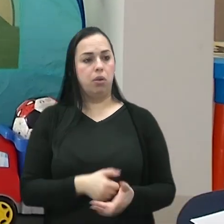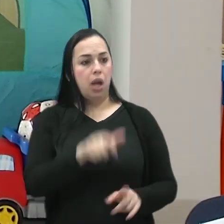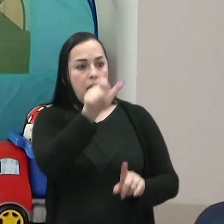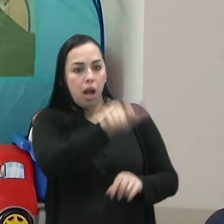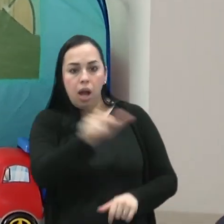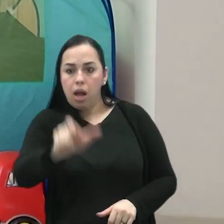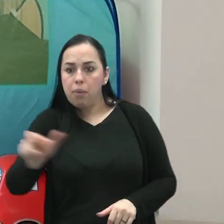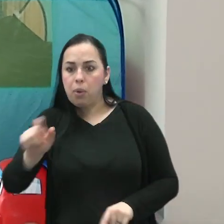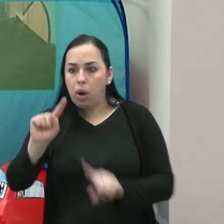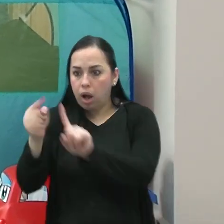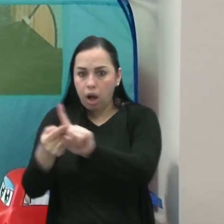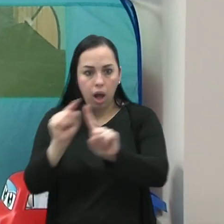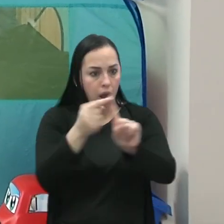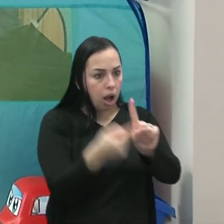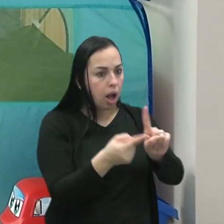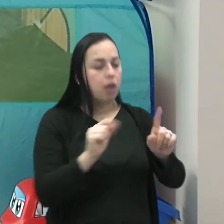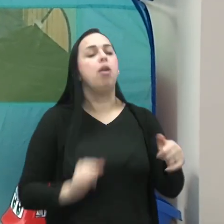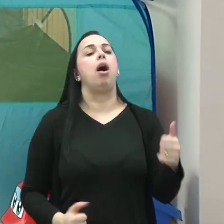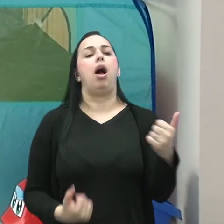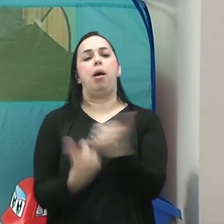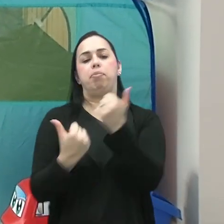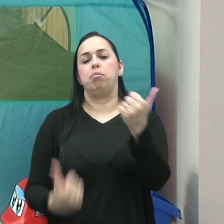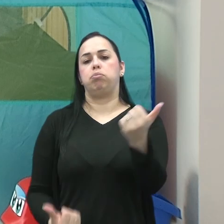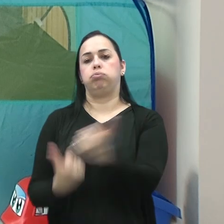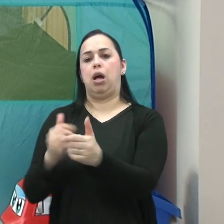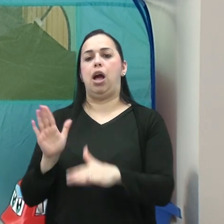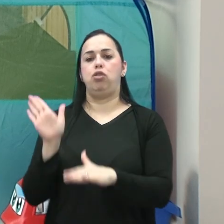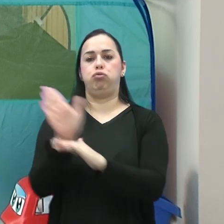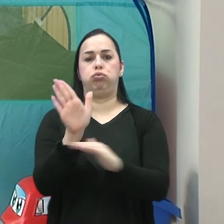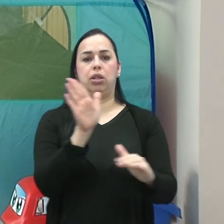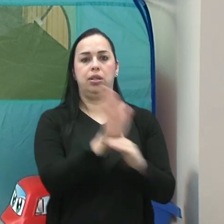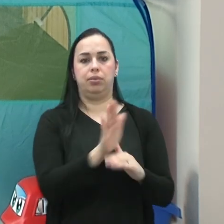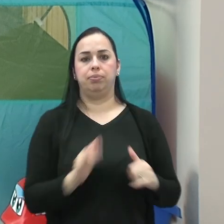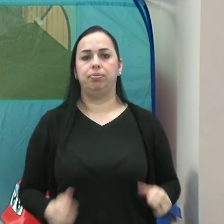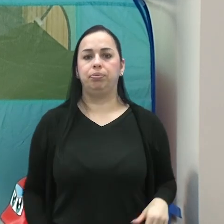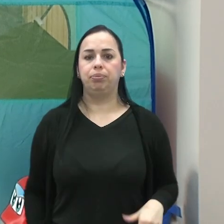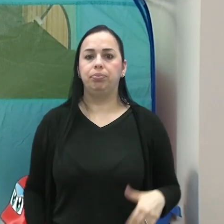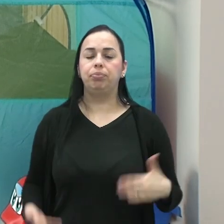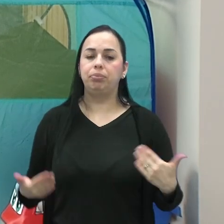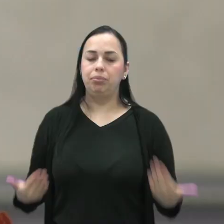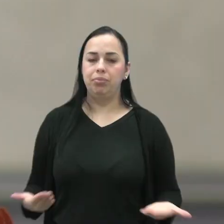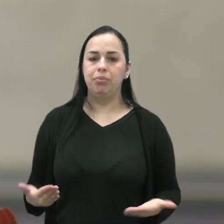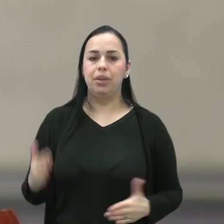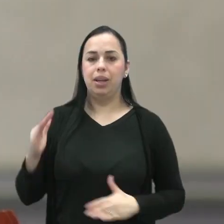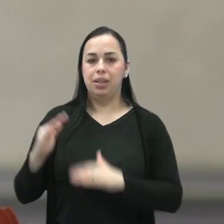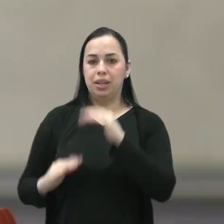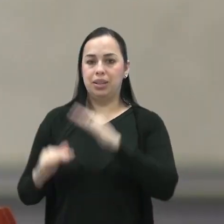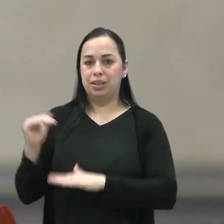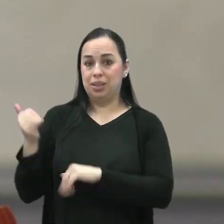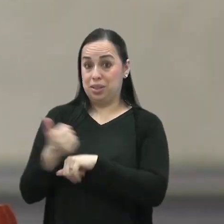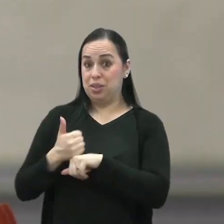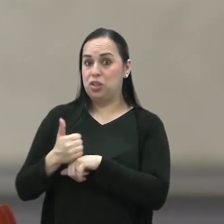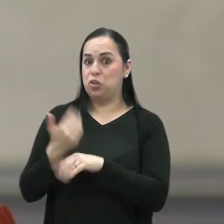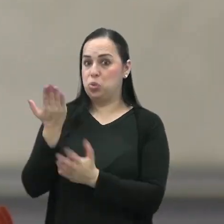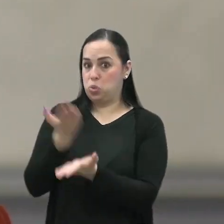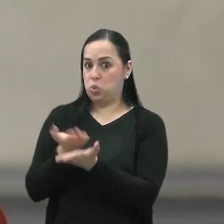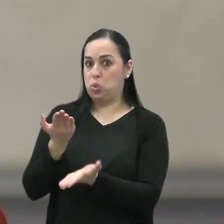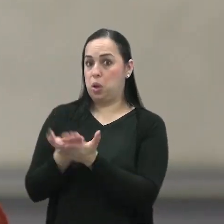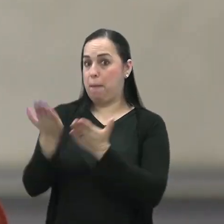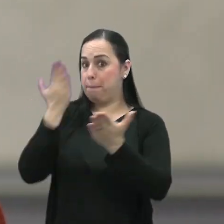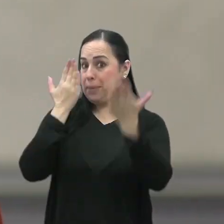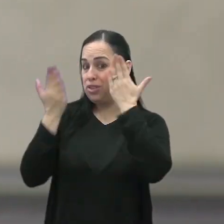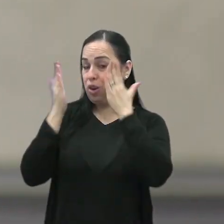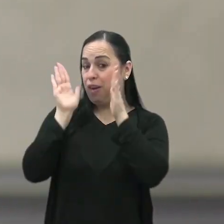mulheres que, assim como ela, passaram por momentos difíceis na maternidade. A profissional se especializou